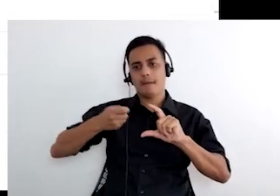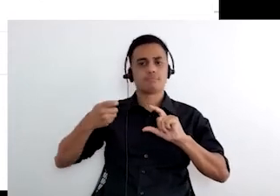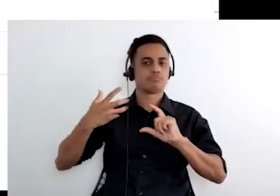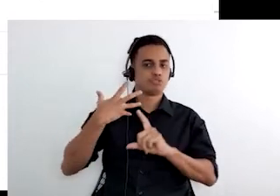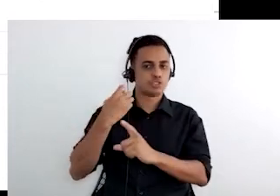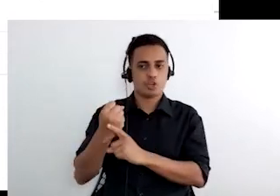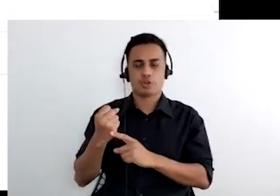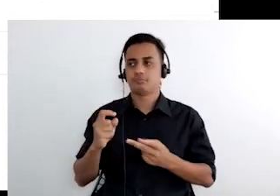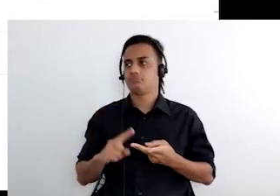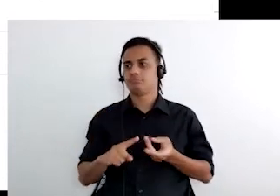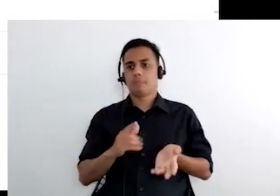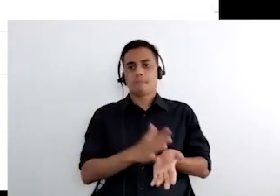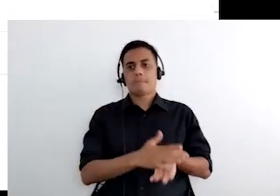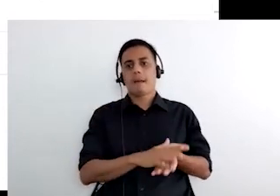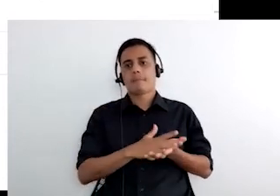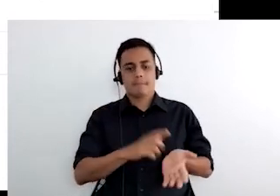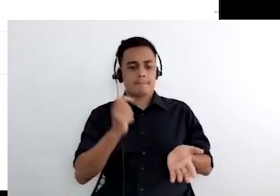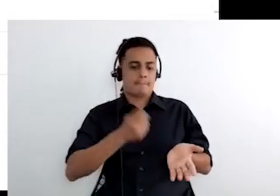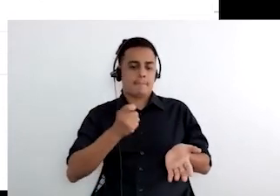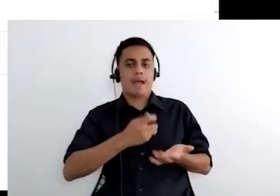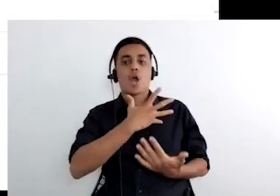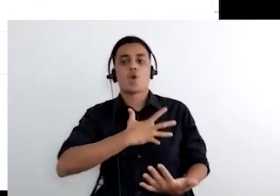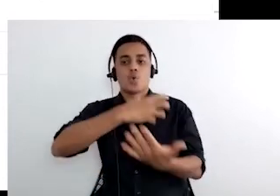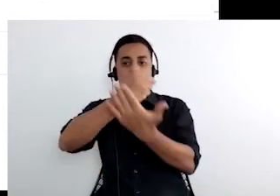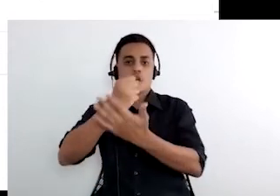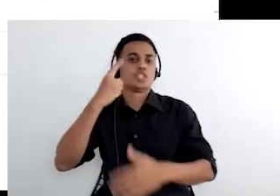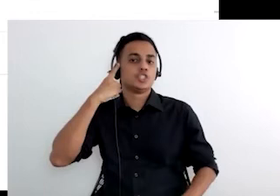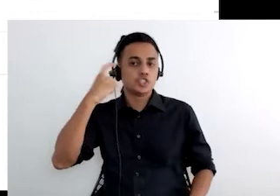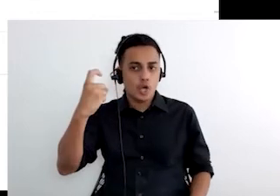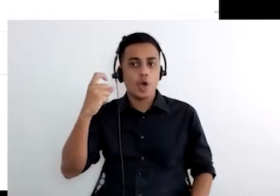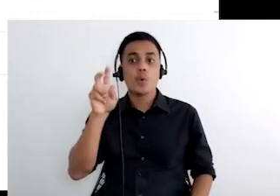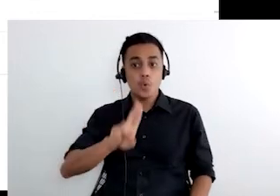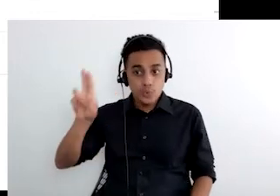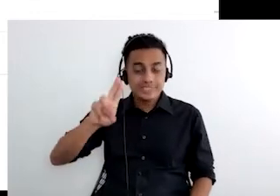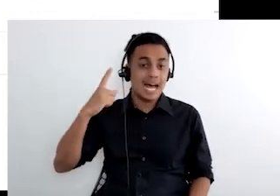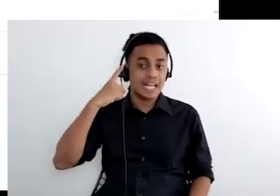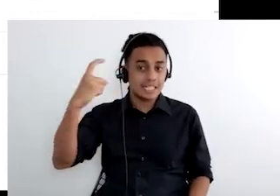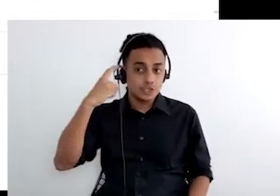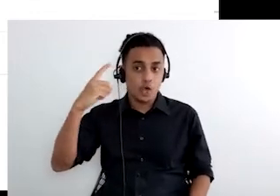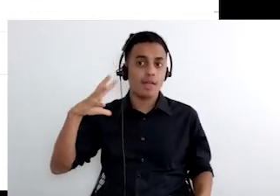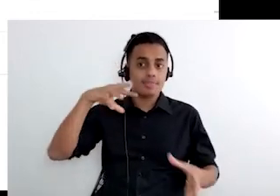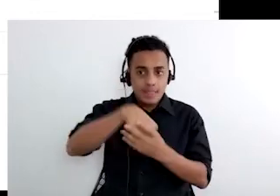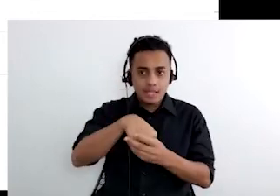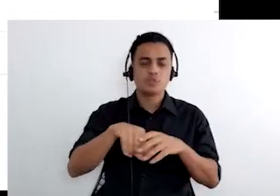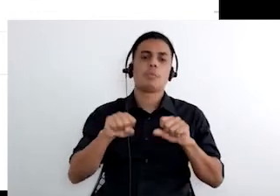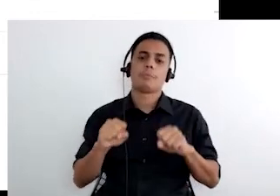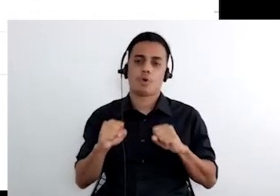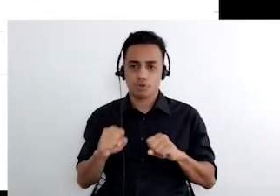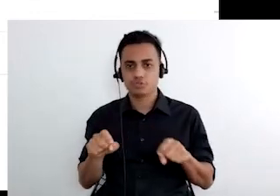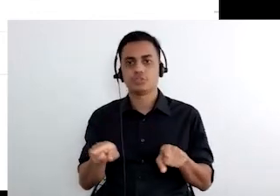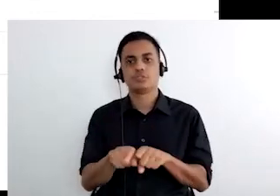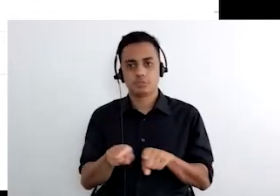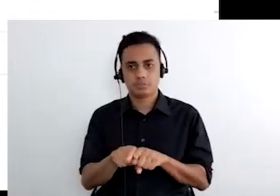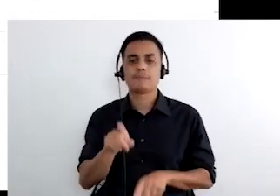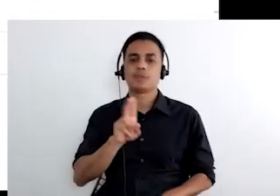um batuque, alguma coisa que a gente queira colocar dentro do programa para utilizar esses sons dentro desses áudios que a gente está fazendo. E aí a gente vai usar um sample.